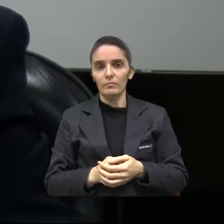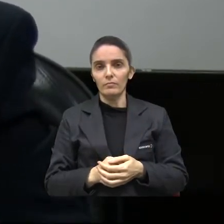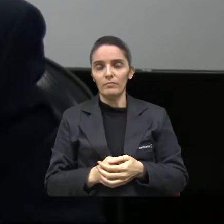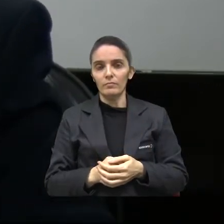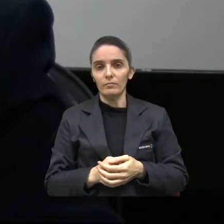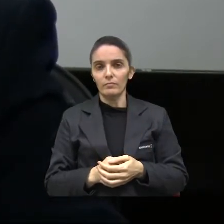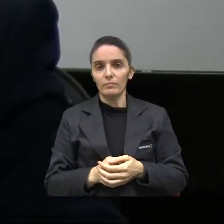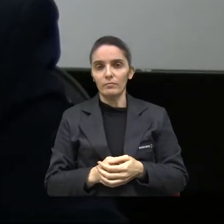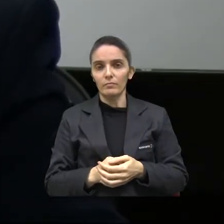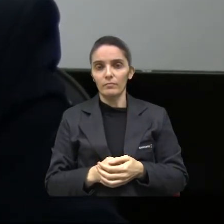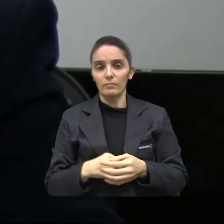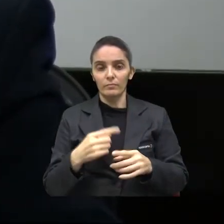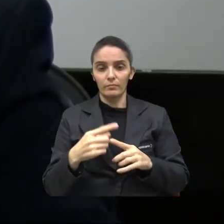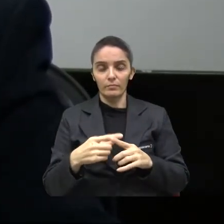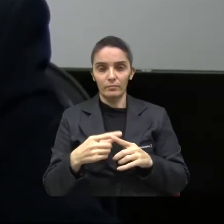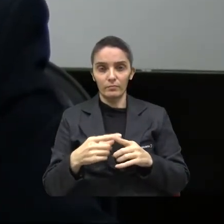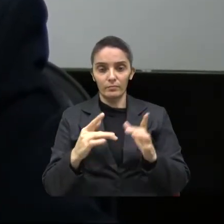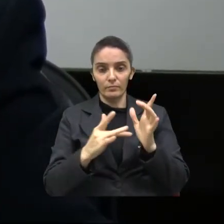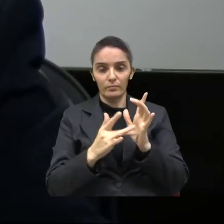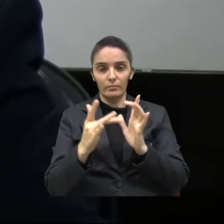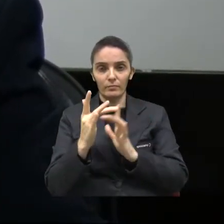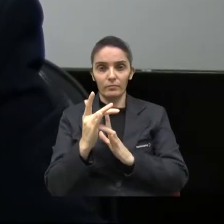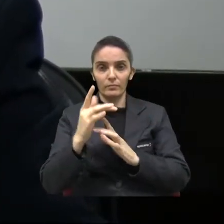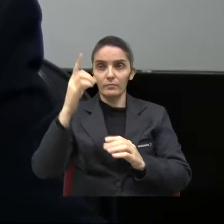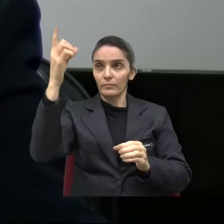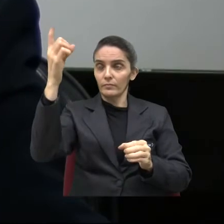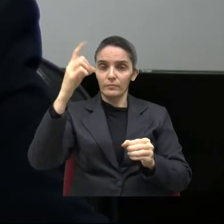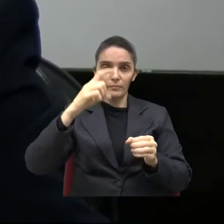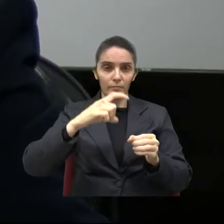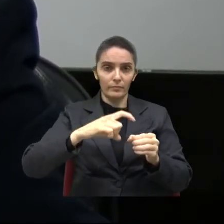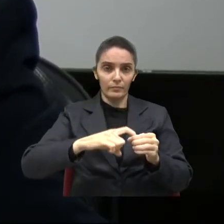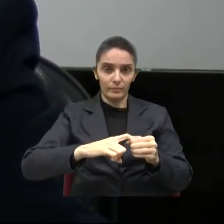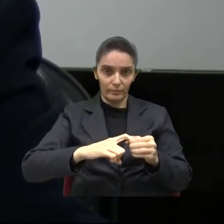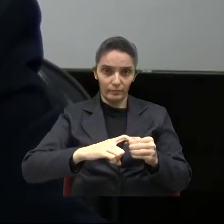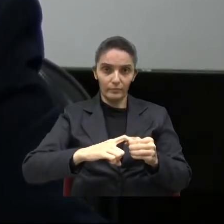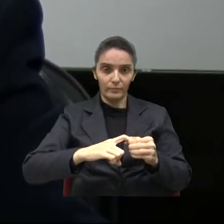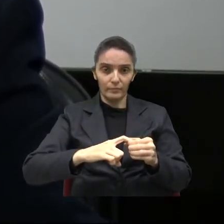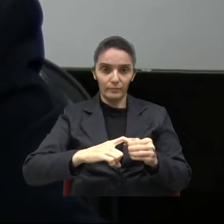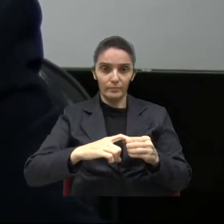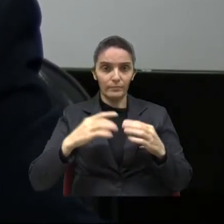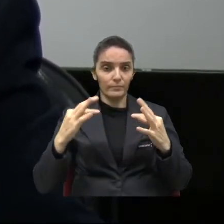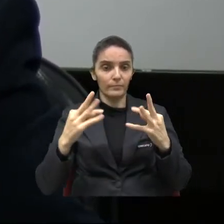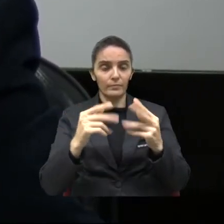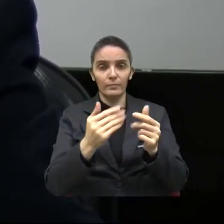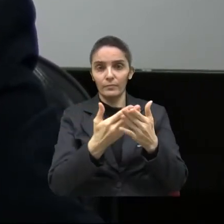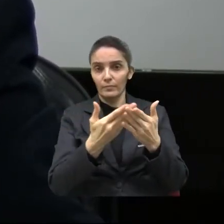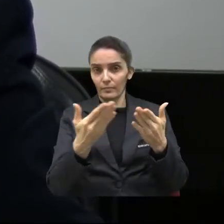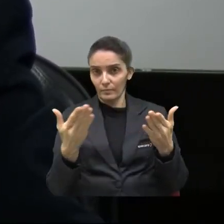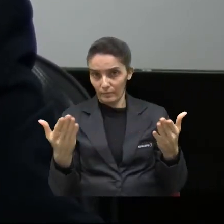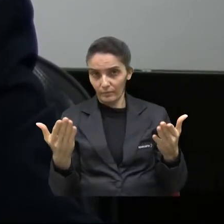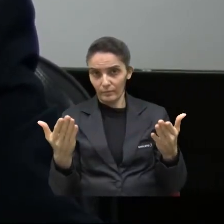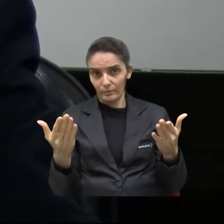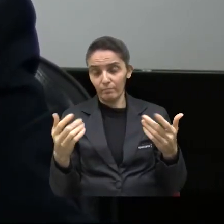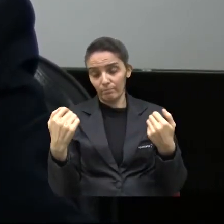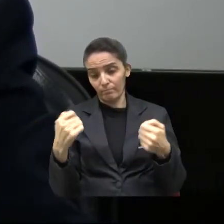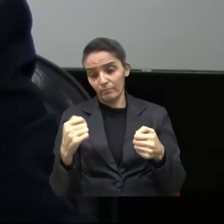se Jesus não voltar a buscar a amada igreja, todos nós passaremos pela